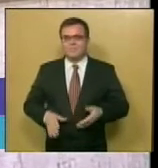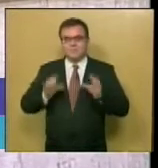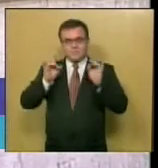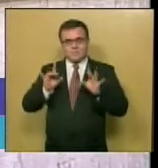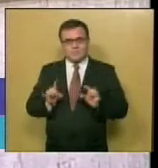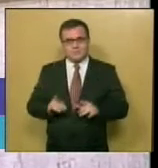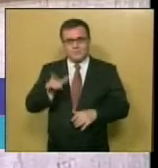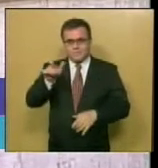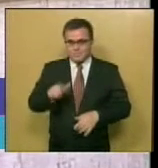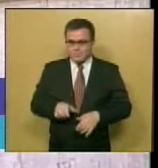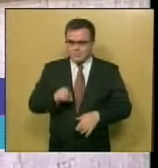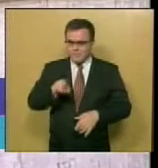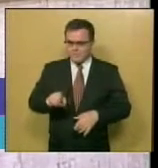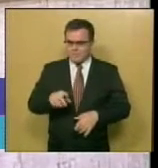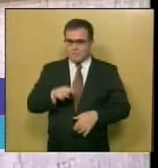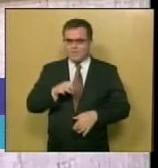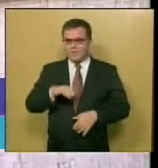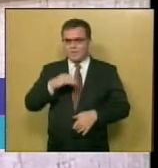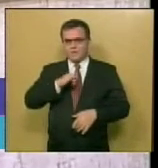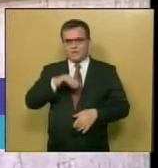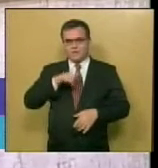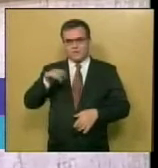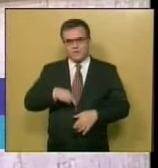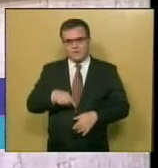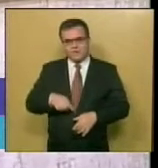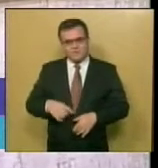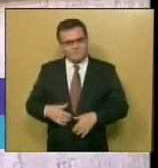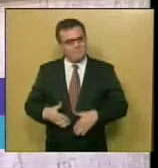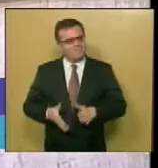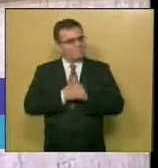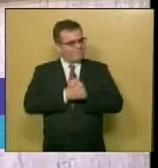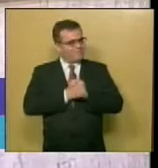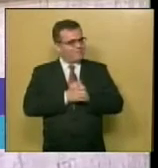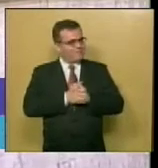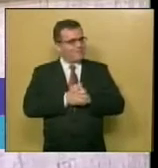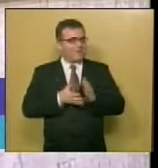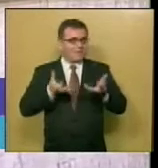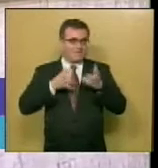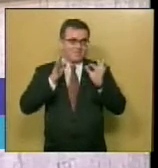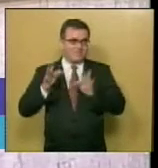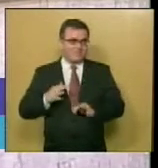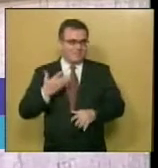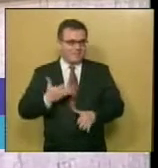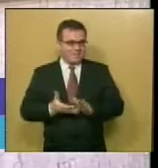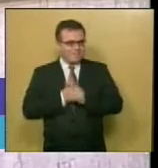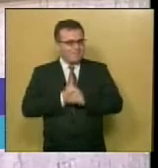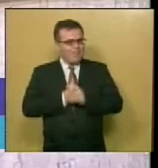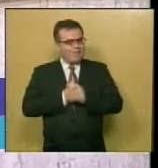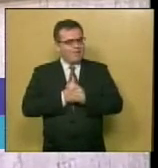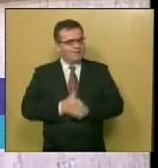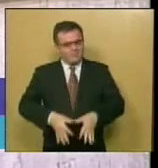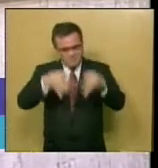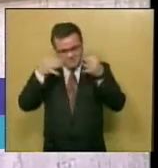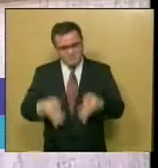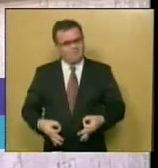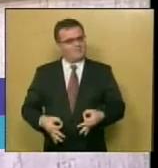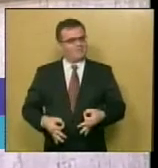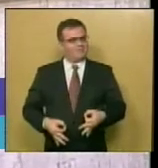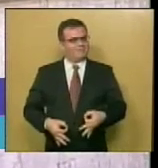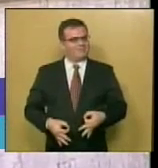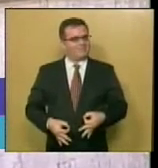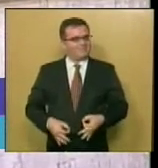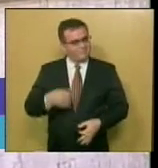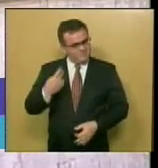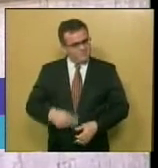excelentíssima dona Maria José, obrigado pela atenção. Espero que tenha ficado feliz com essa homenagem mais justa do que justa, feita pela